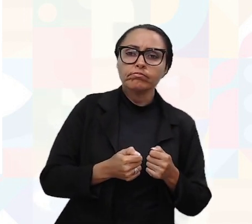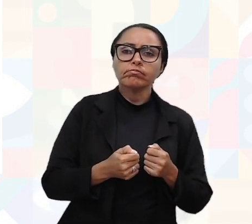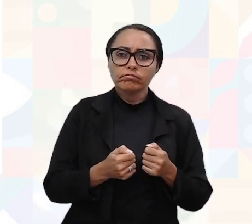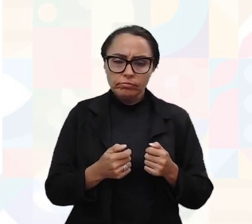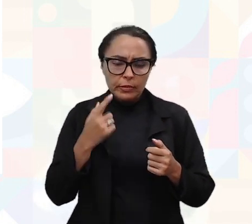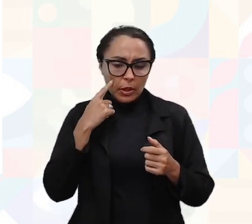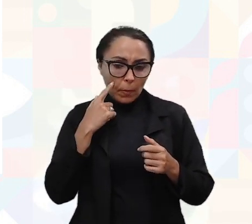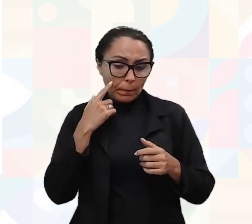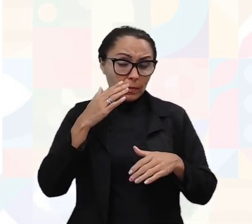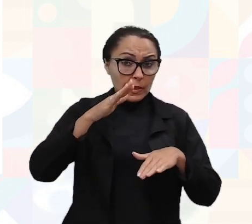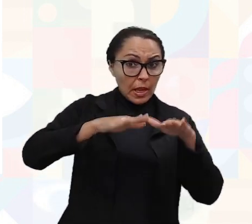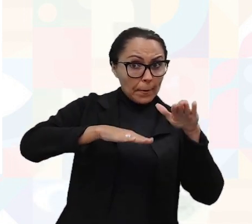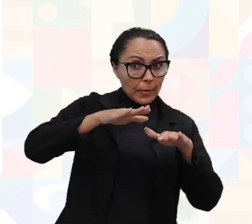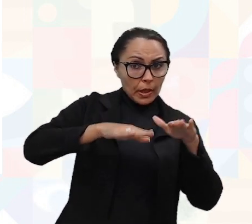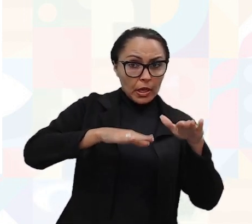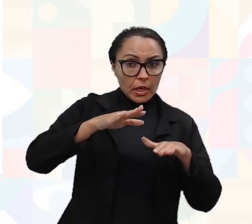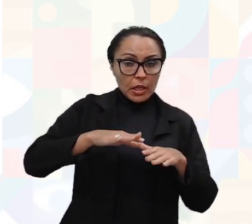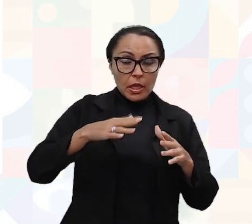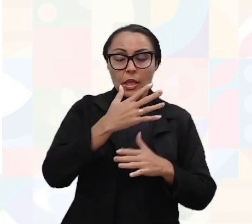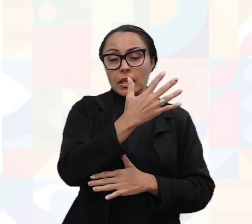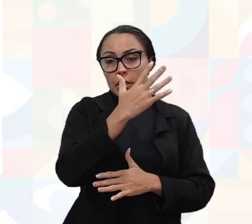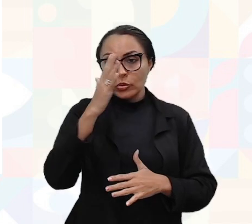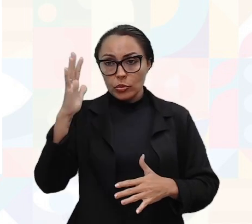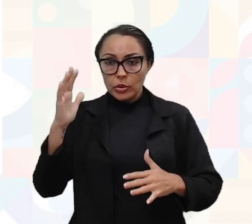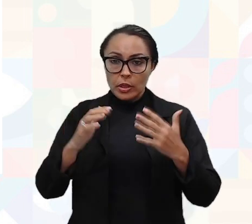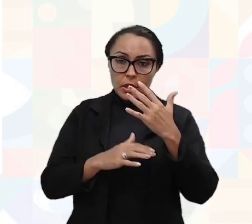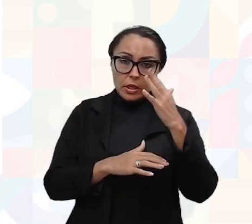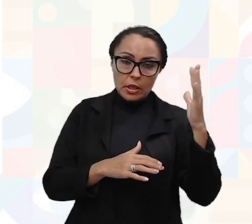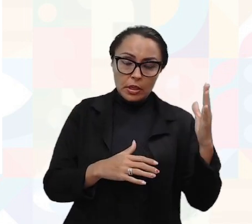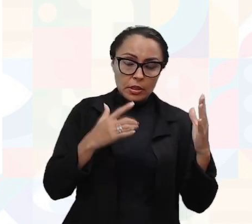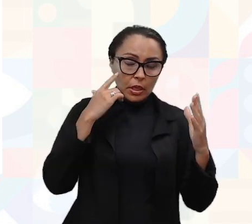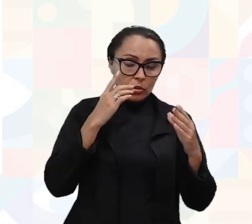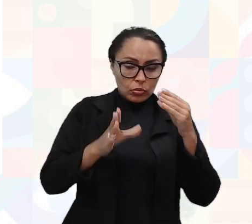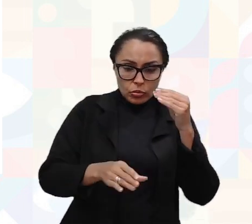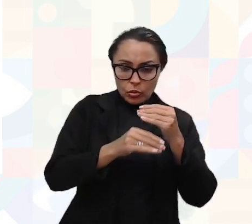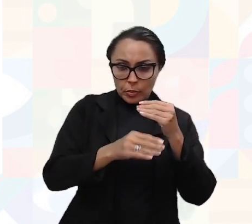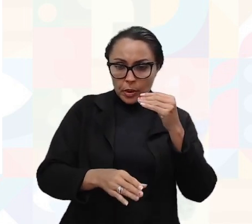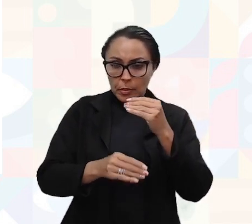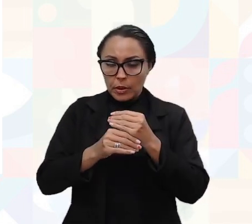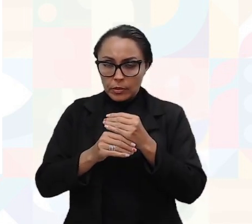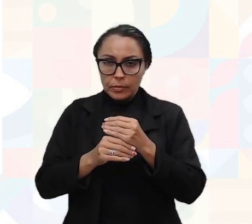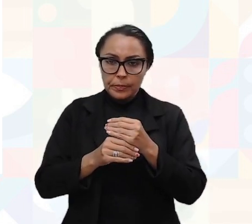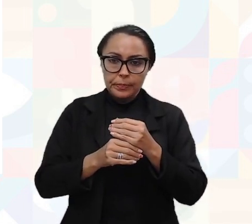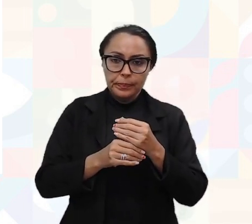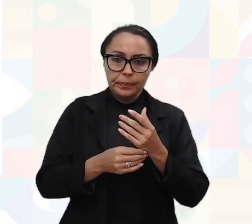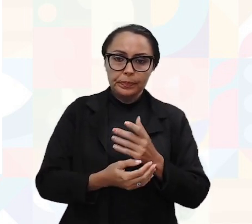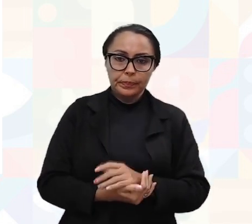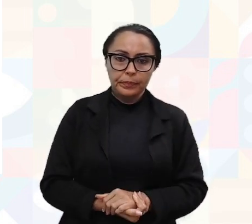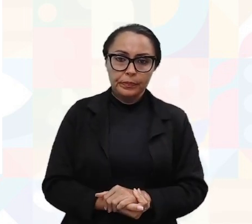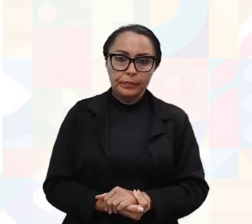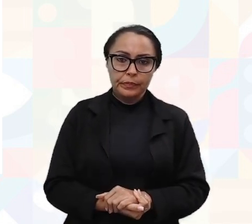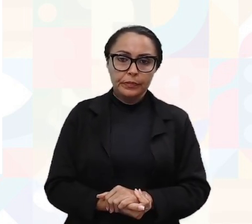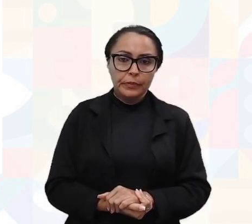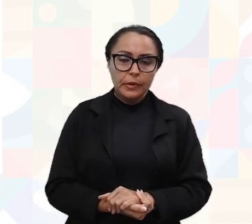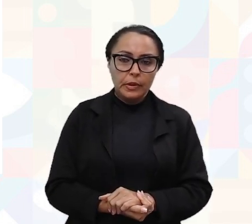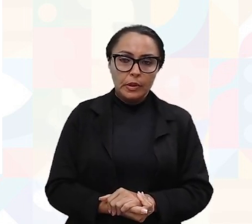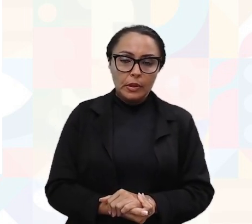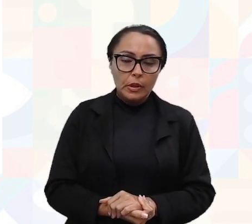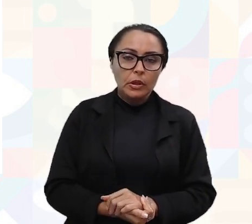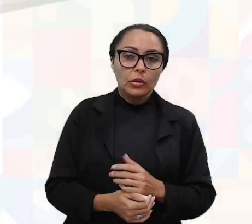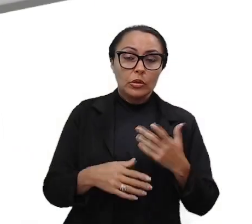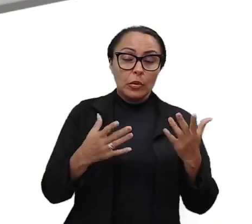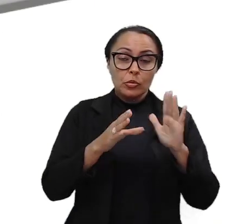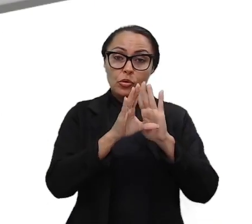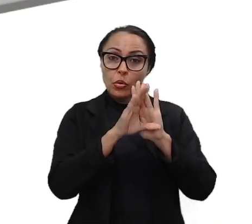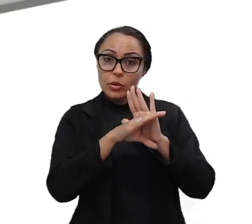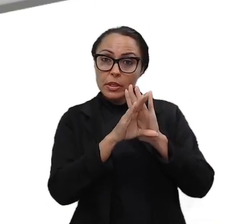vai depender da natureza da demanda e da natureza do suprimento nessa operação. Tá? Então, nós temos aqui